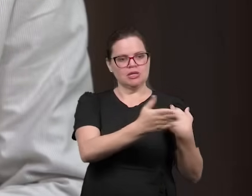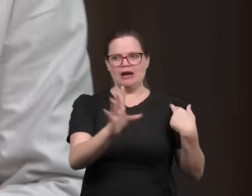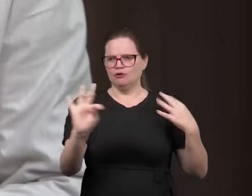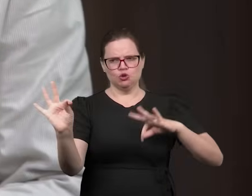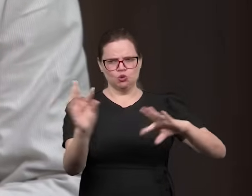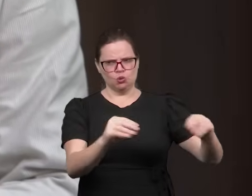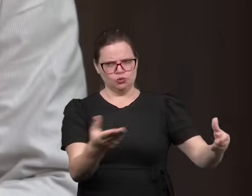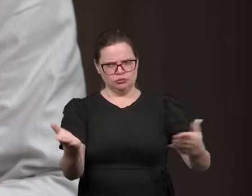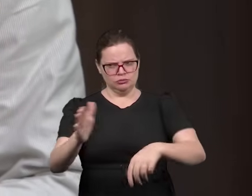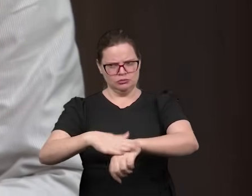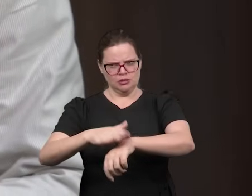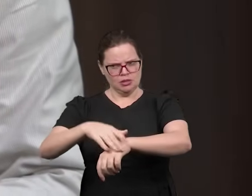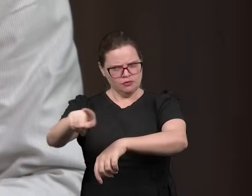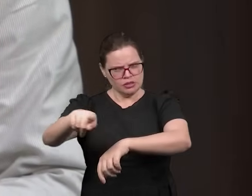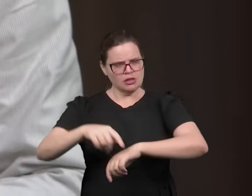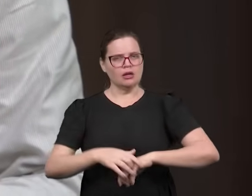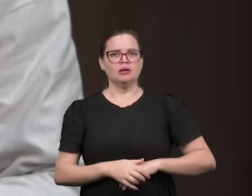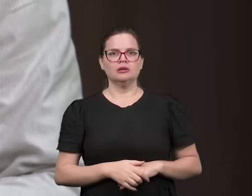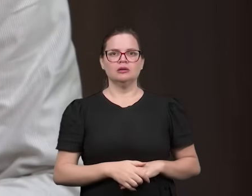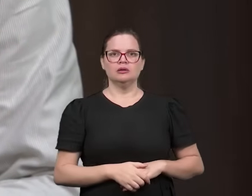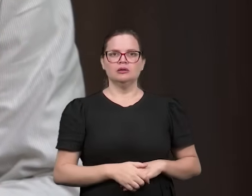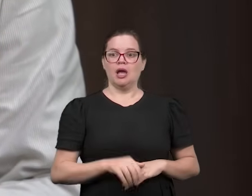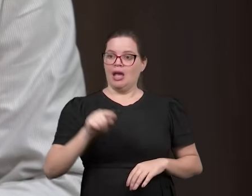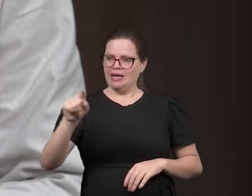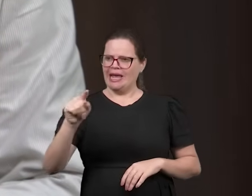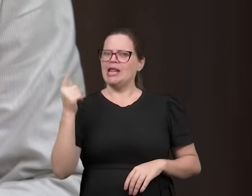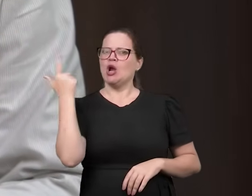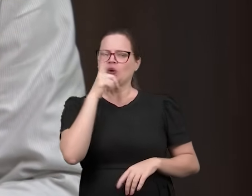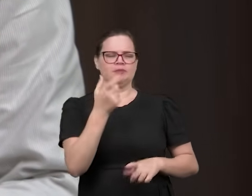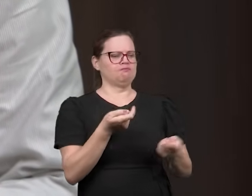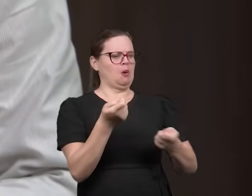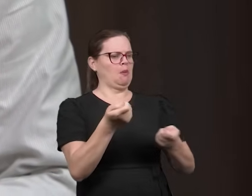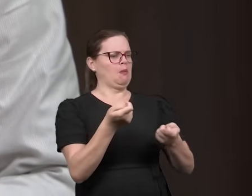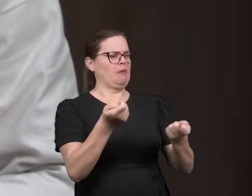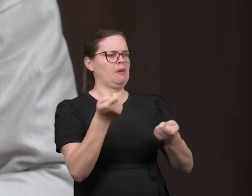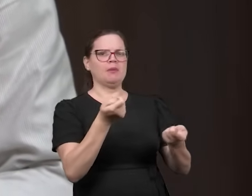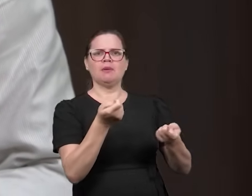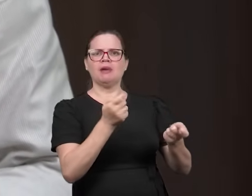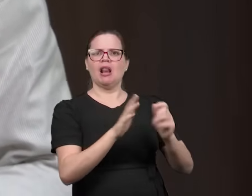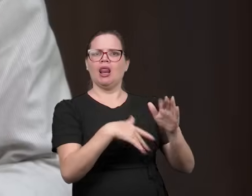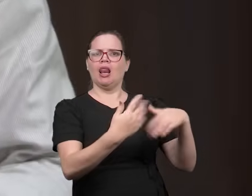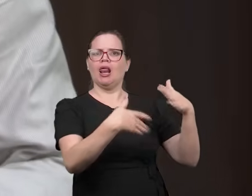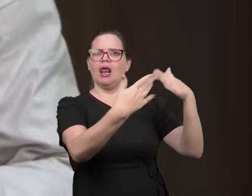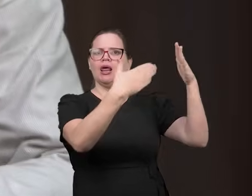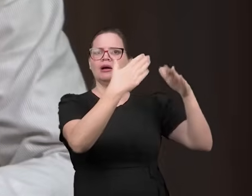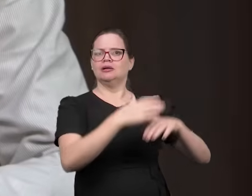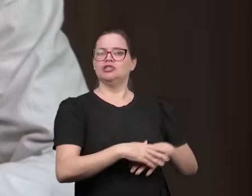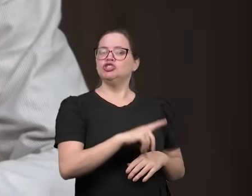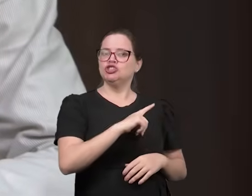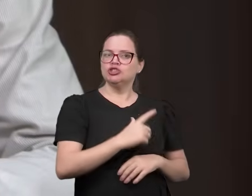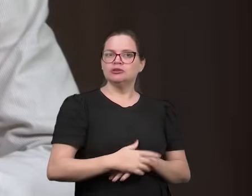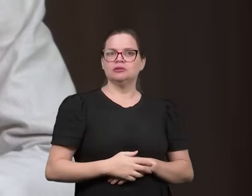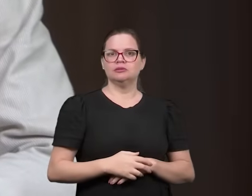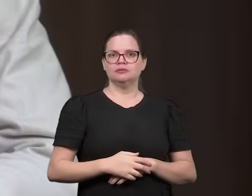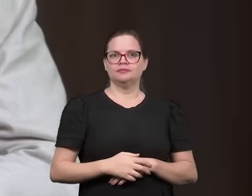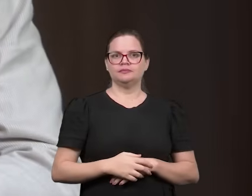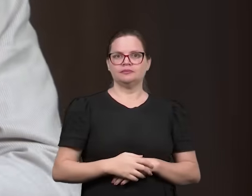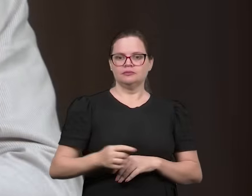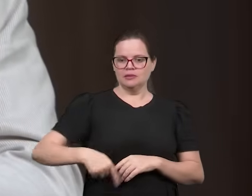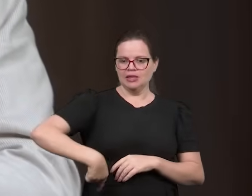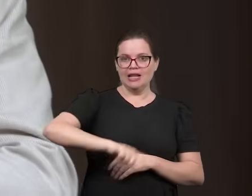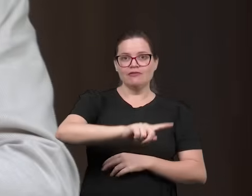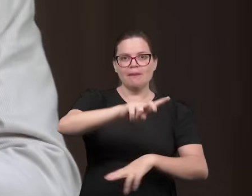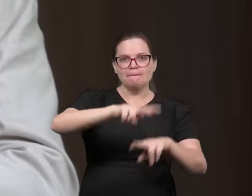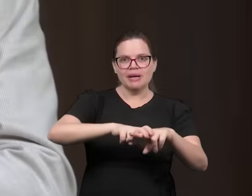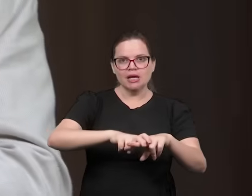prosperou. Tudo que Potifar colocou na mão de José prosperava. Ele chega no cárcere,